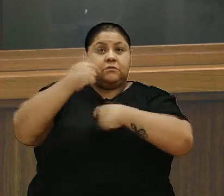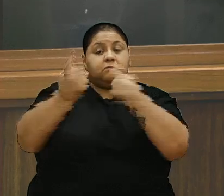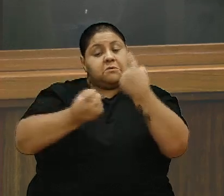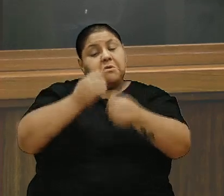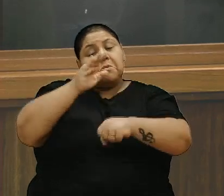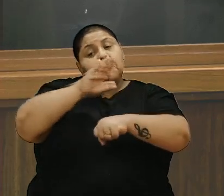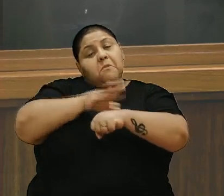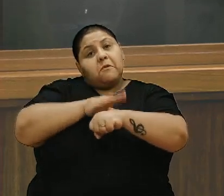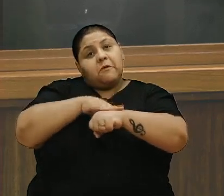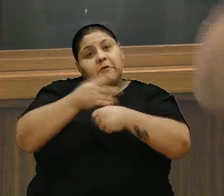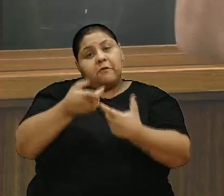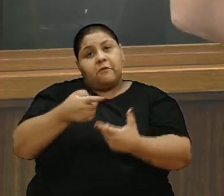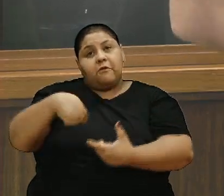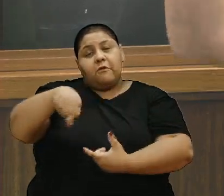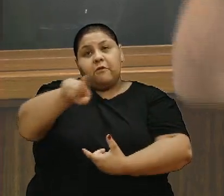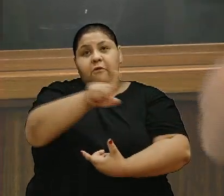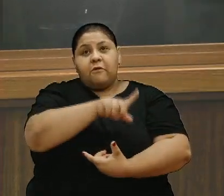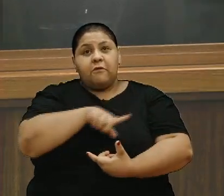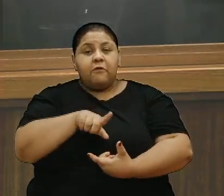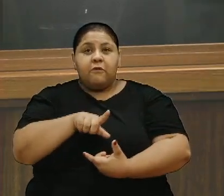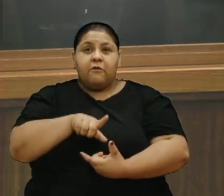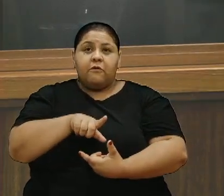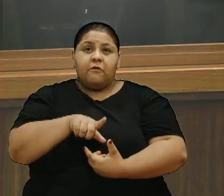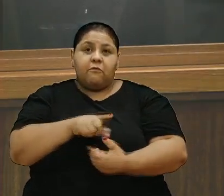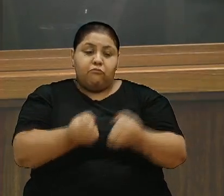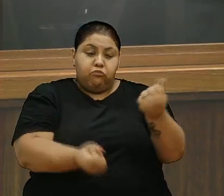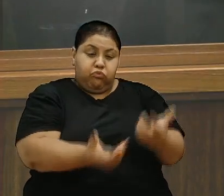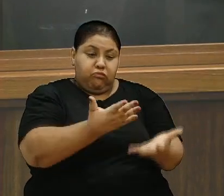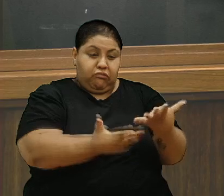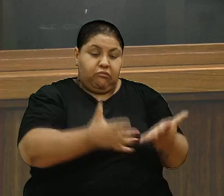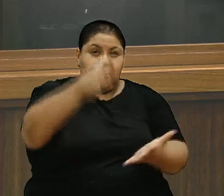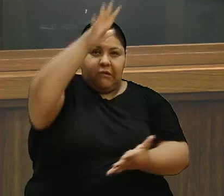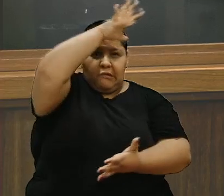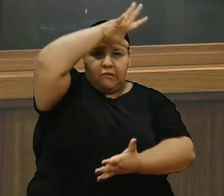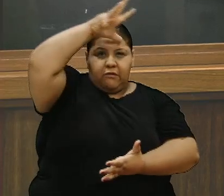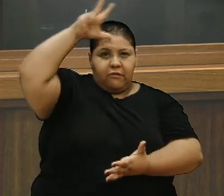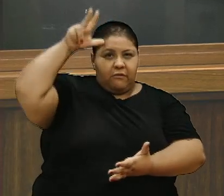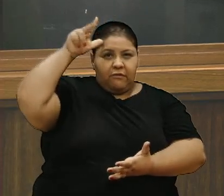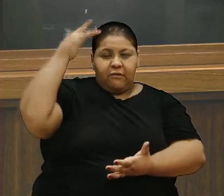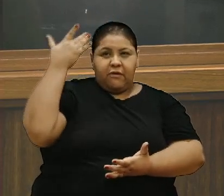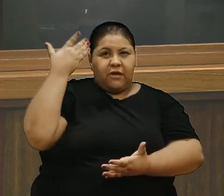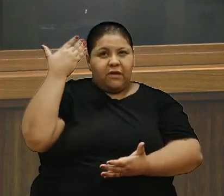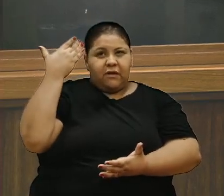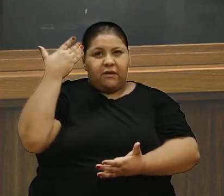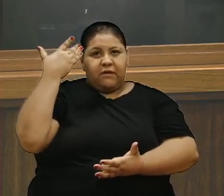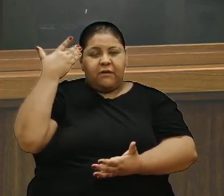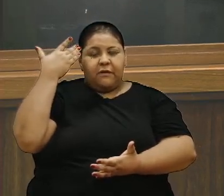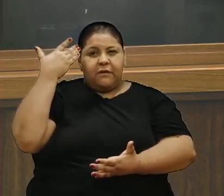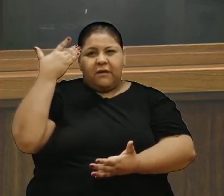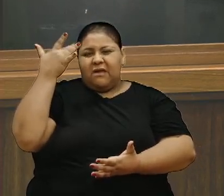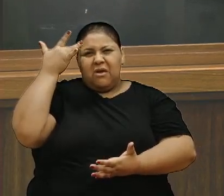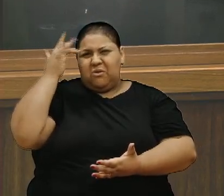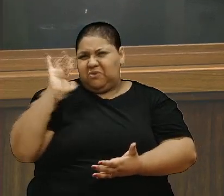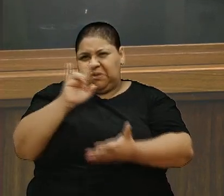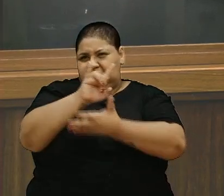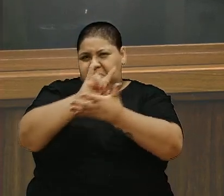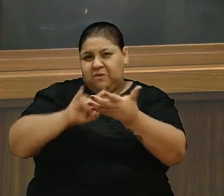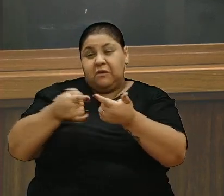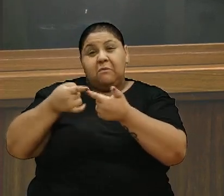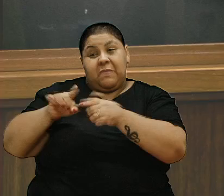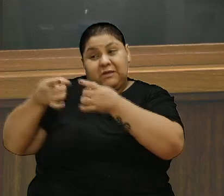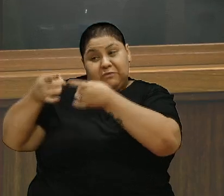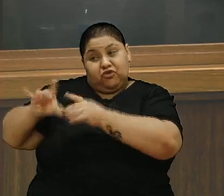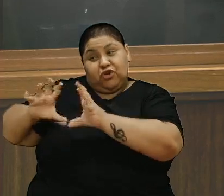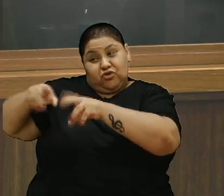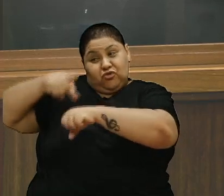momentos. Quando nós estamos queimando uma Amazônia, que eu nem sei dessa moção, mas que atinge todo o país, porque